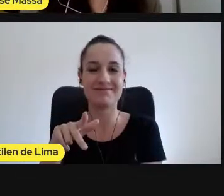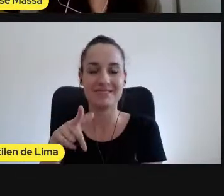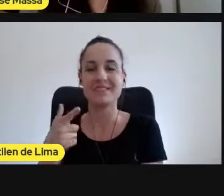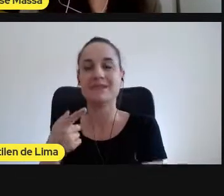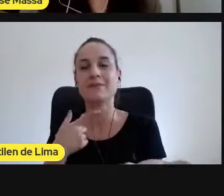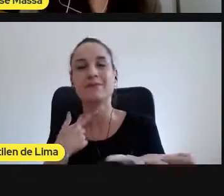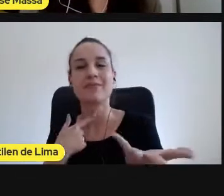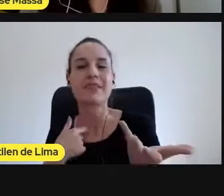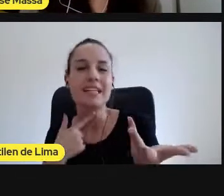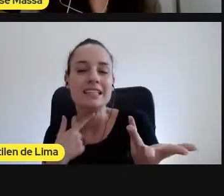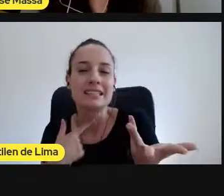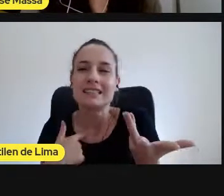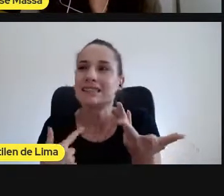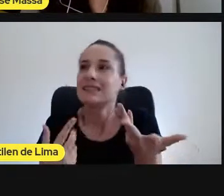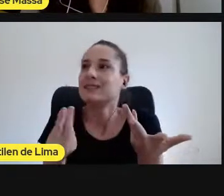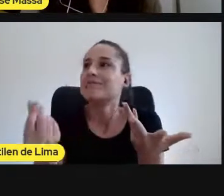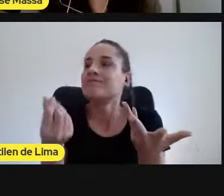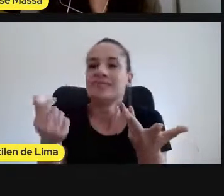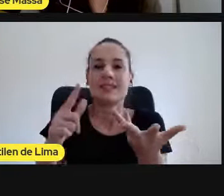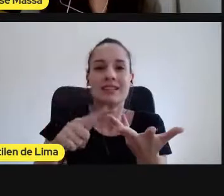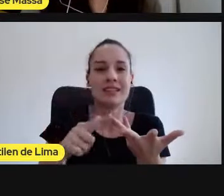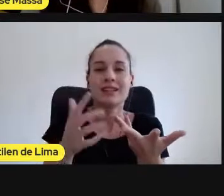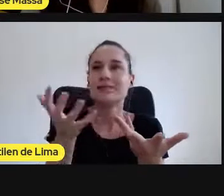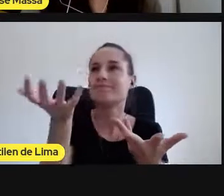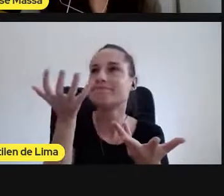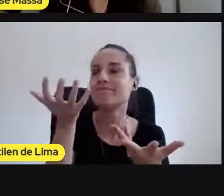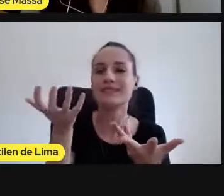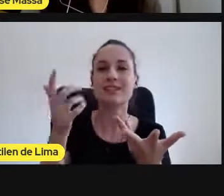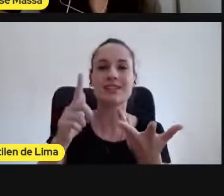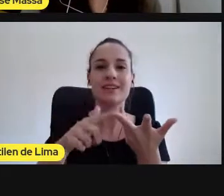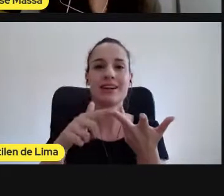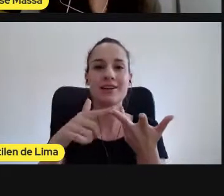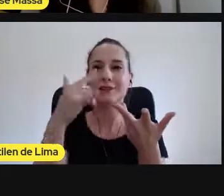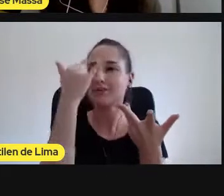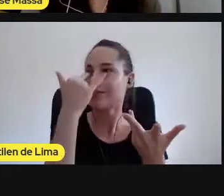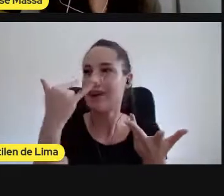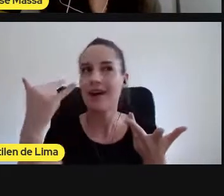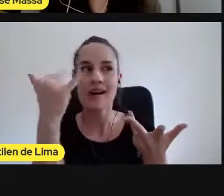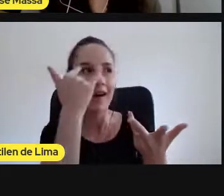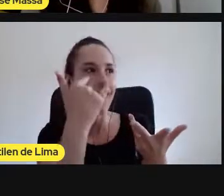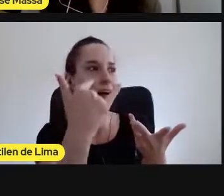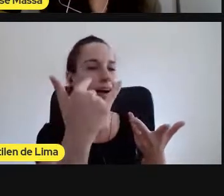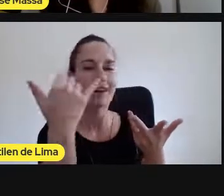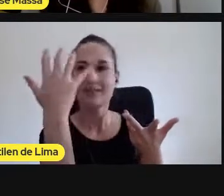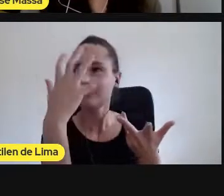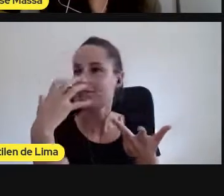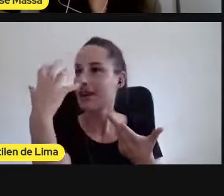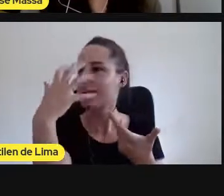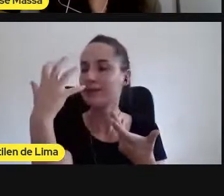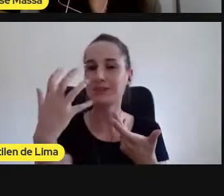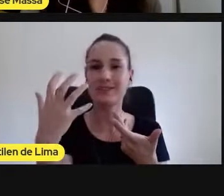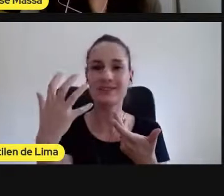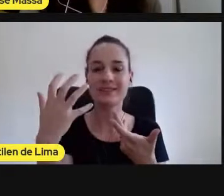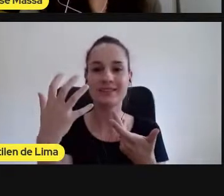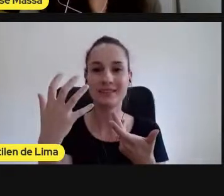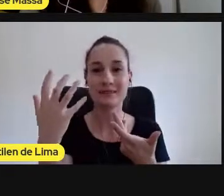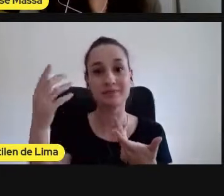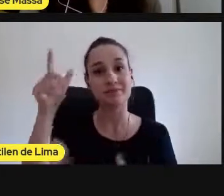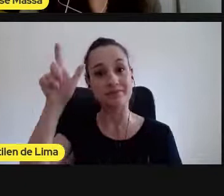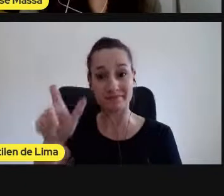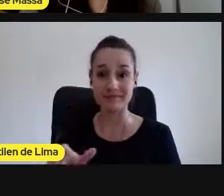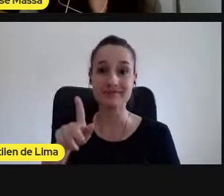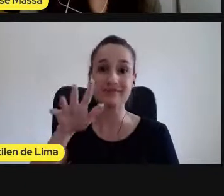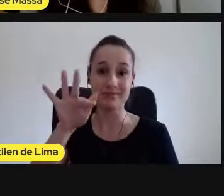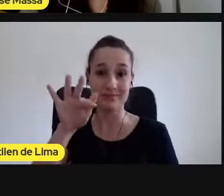desejos, de vontades, de paixões. E eu acho que a poesia do Fernando Pessoa,